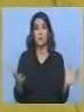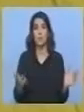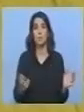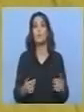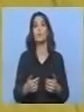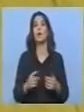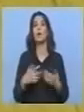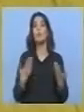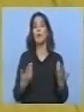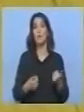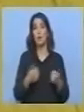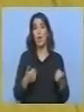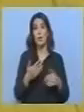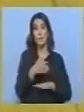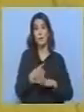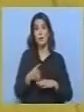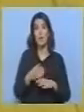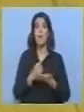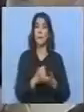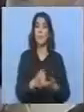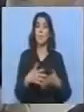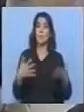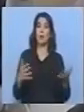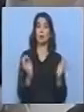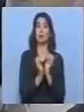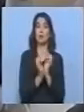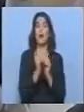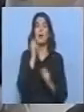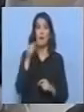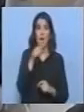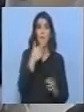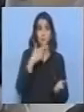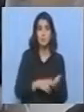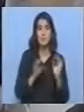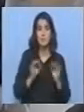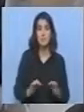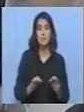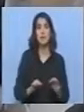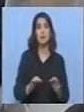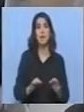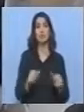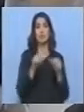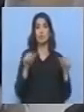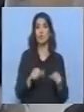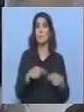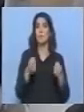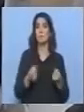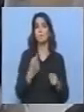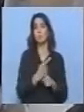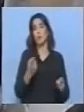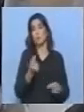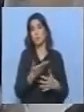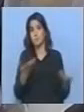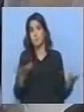encontrar um misto e apoiar mais via ação social quem realmente necessita e deve estar no sistema e não consegue estar por questões